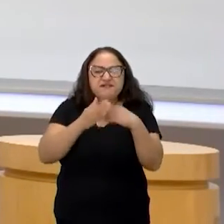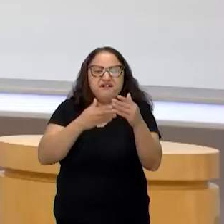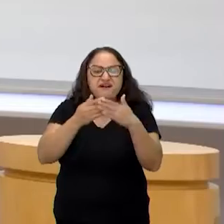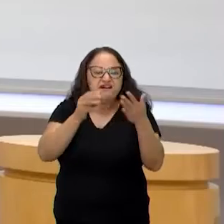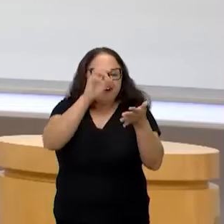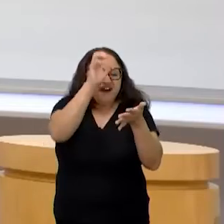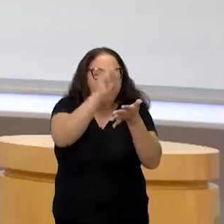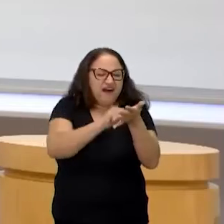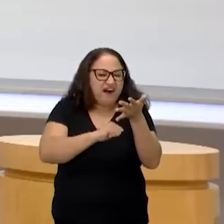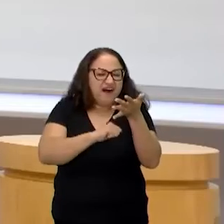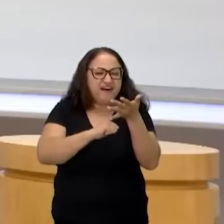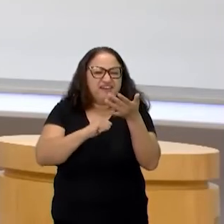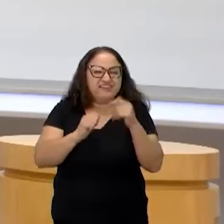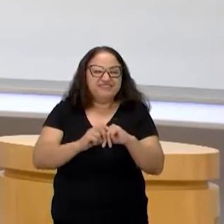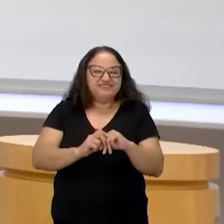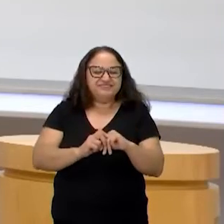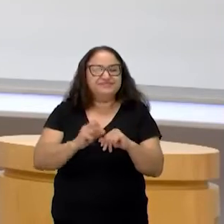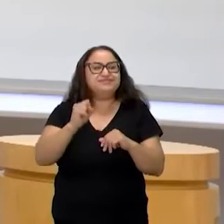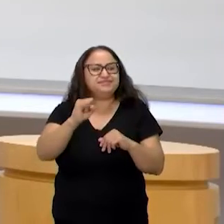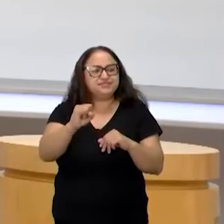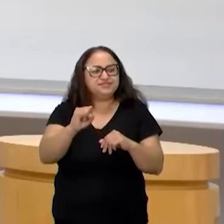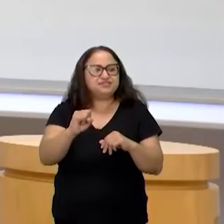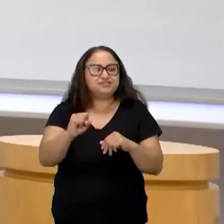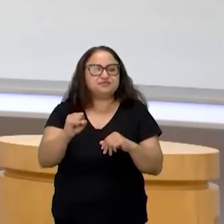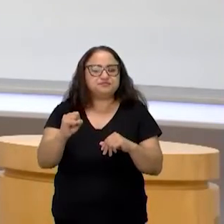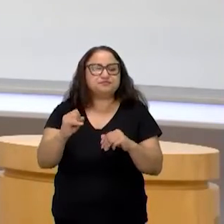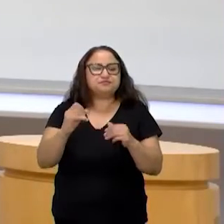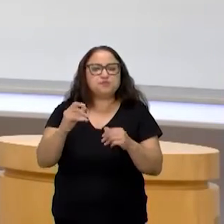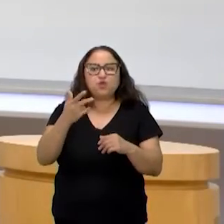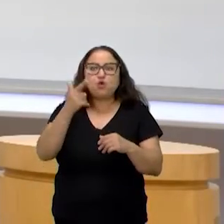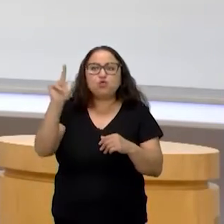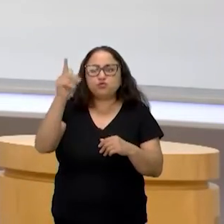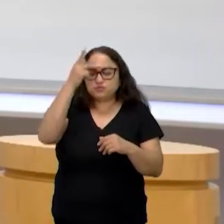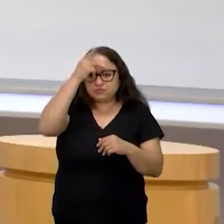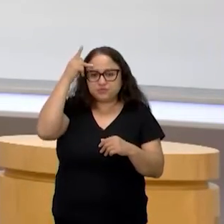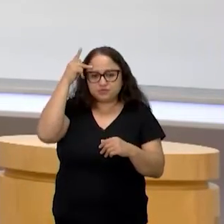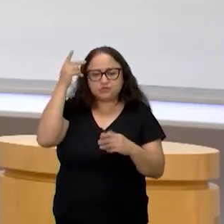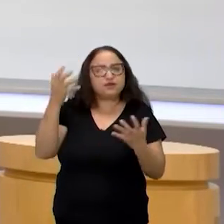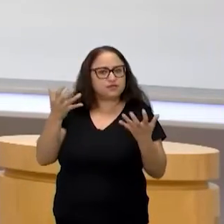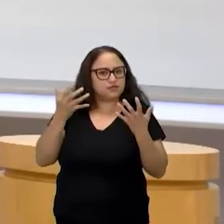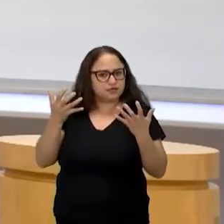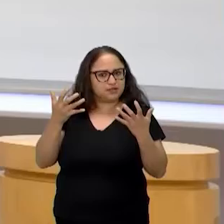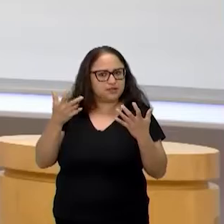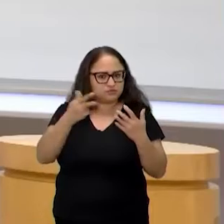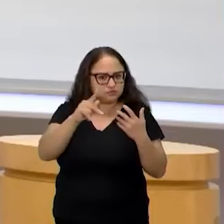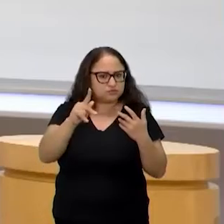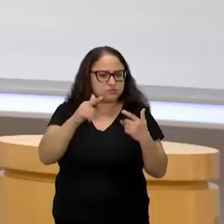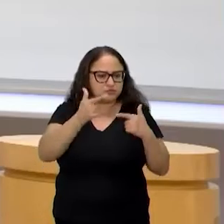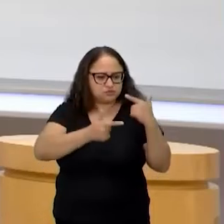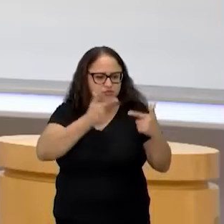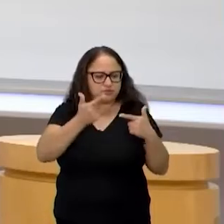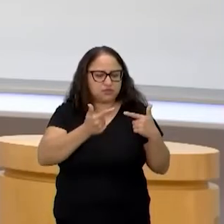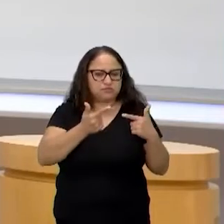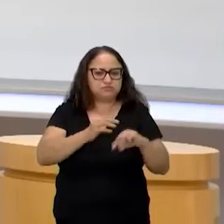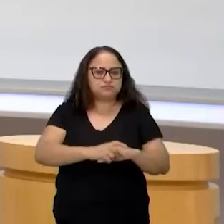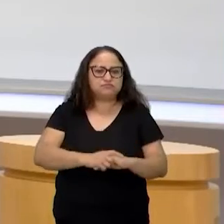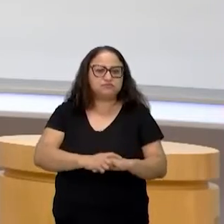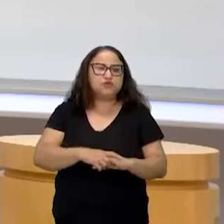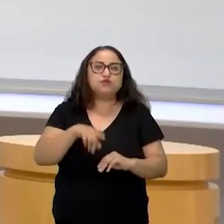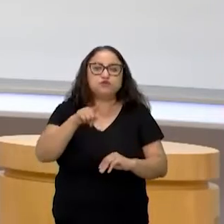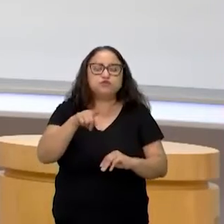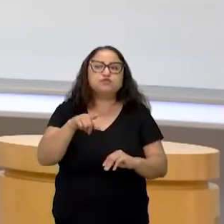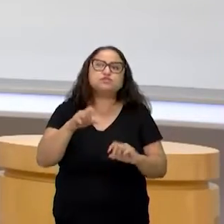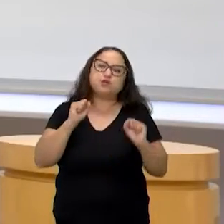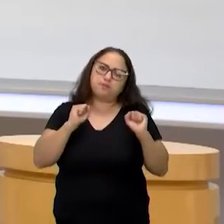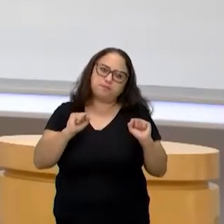registra. Porque se alguém se interessar pelo seu trabalho, e geralmente acontece isso, as pessoas você vai ter como